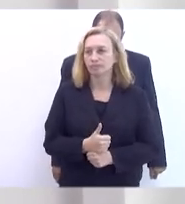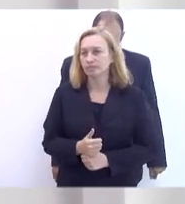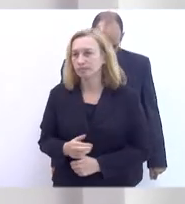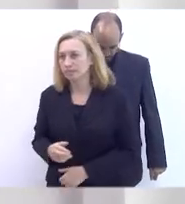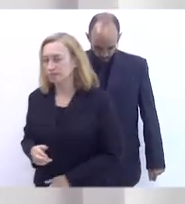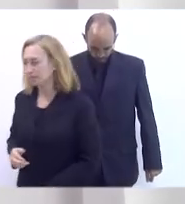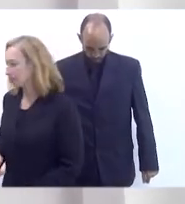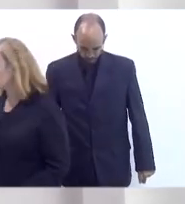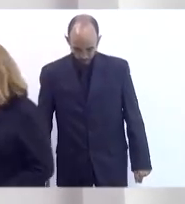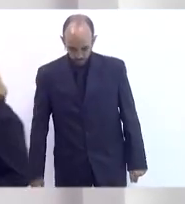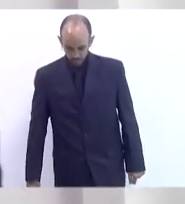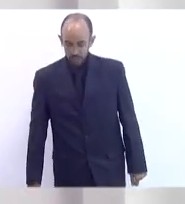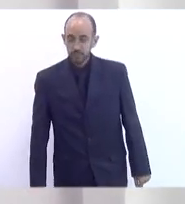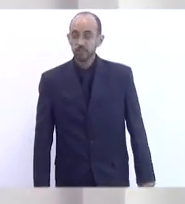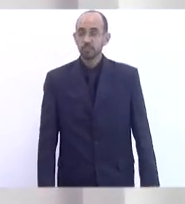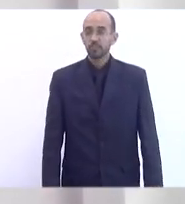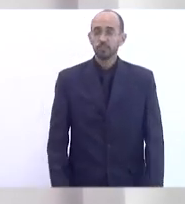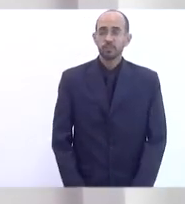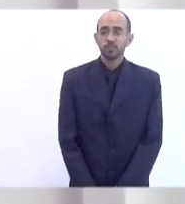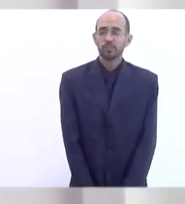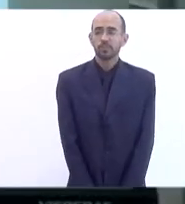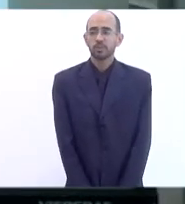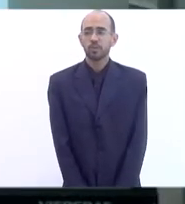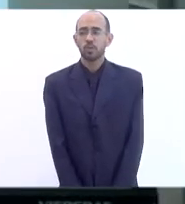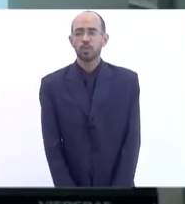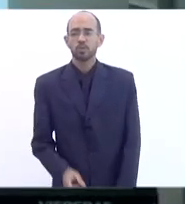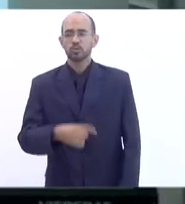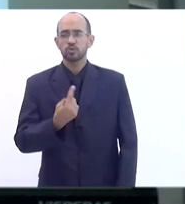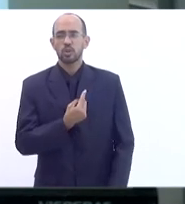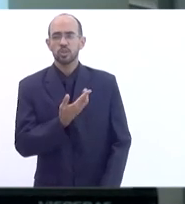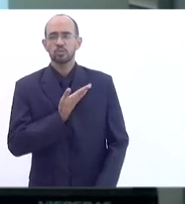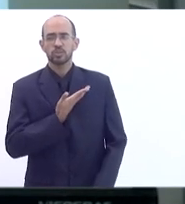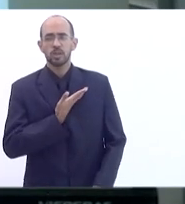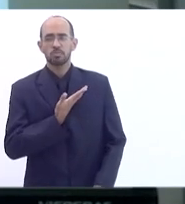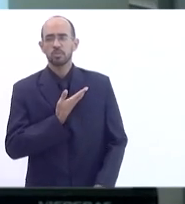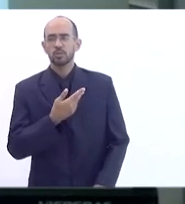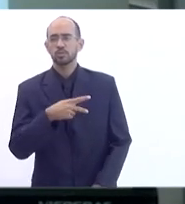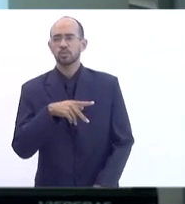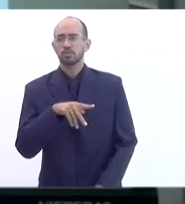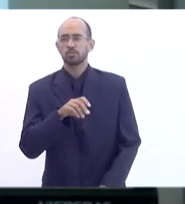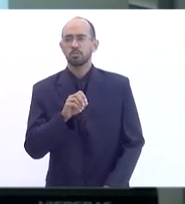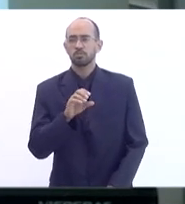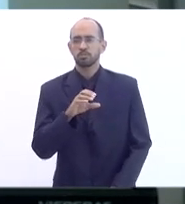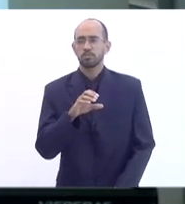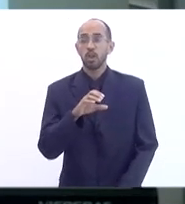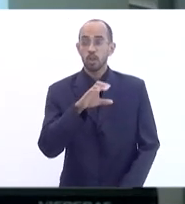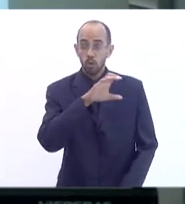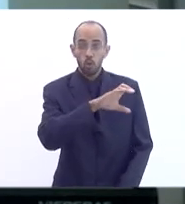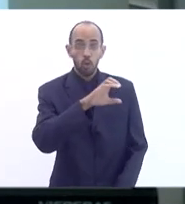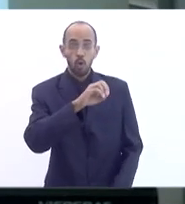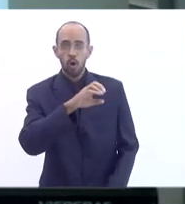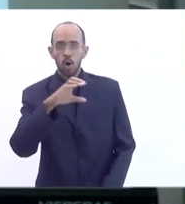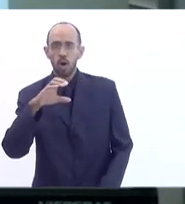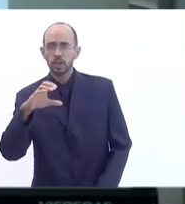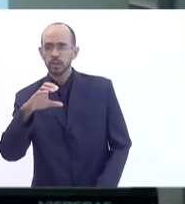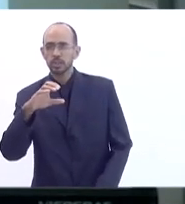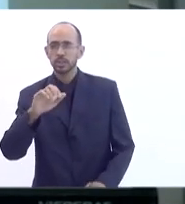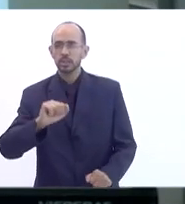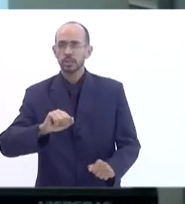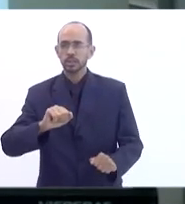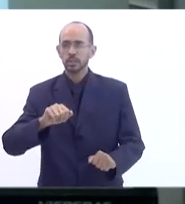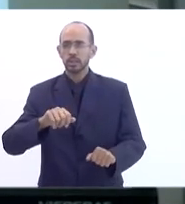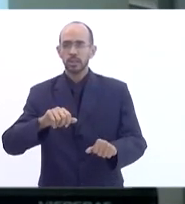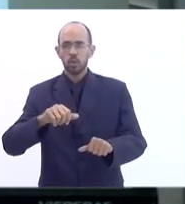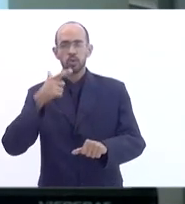próprios foi 181 e os nossos amigos do Coque que pleiteia a anulação reversão das três questões de história